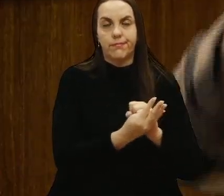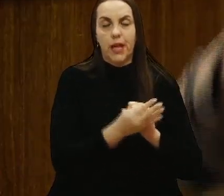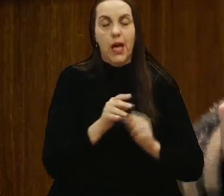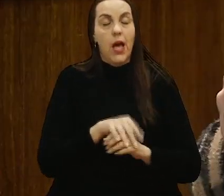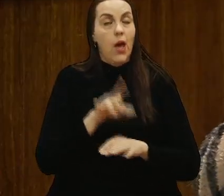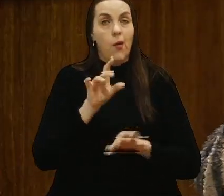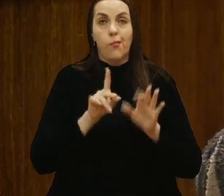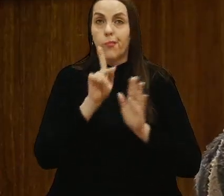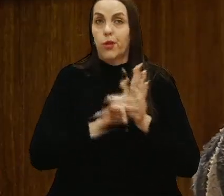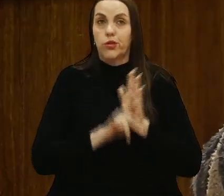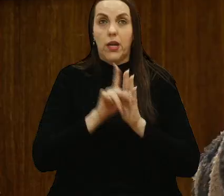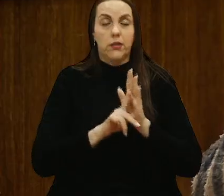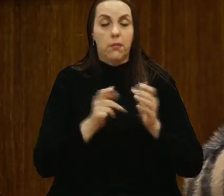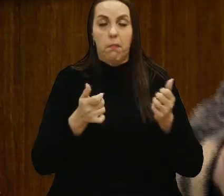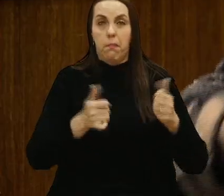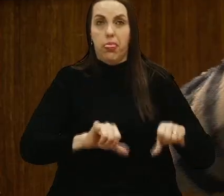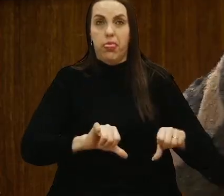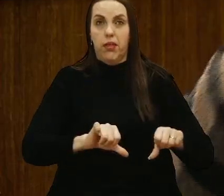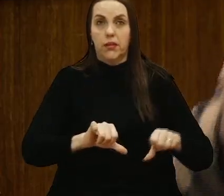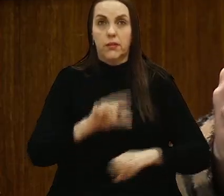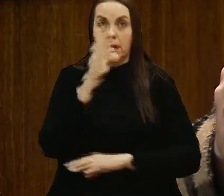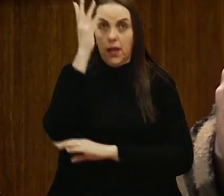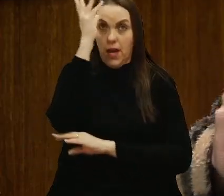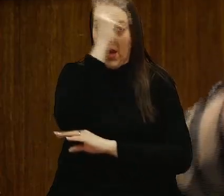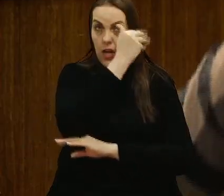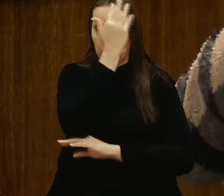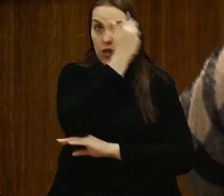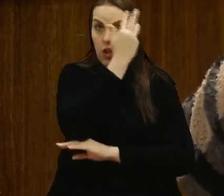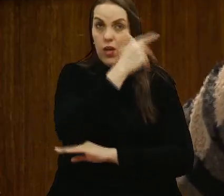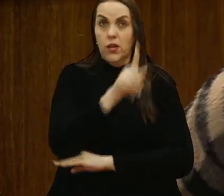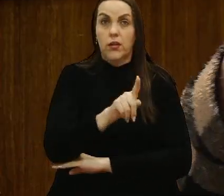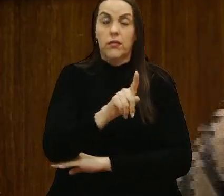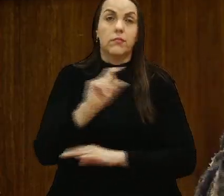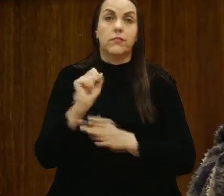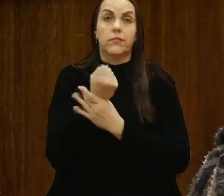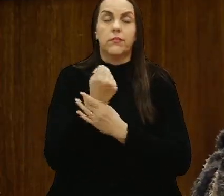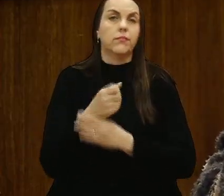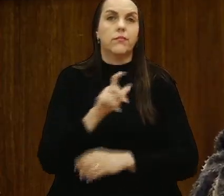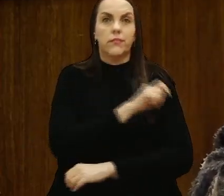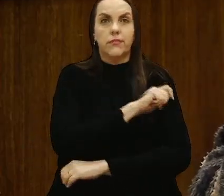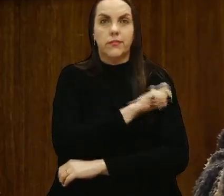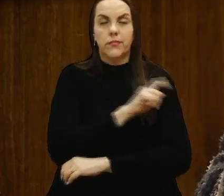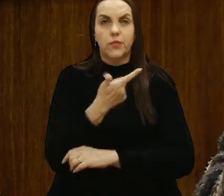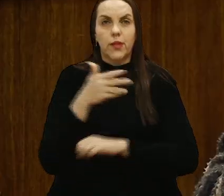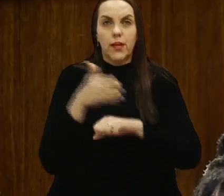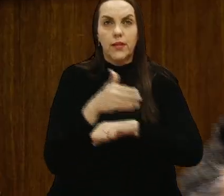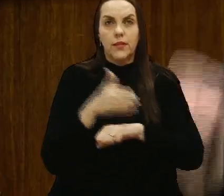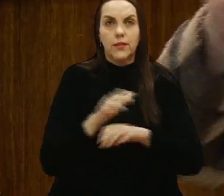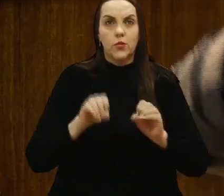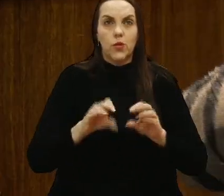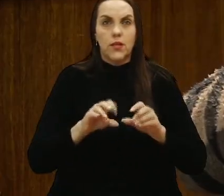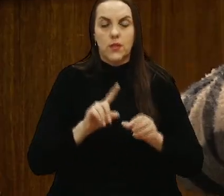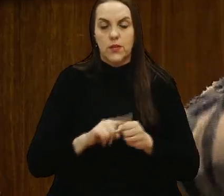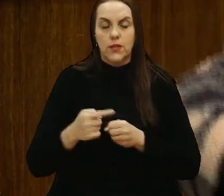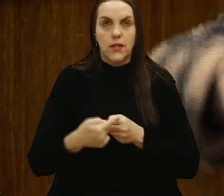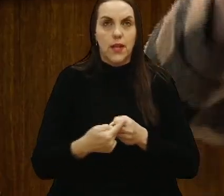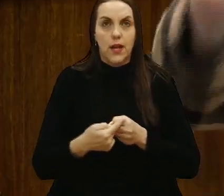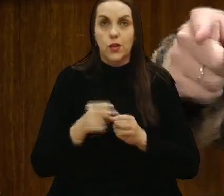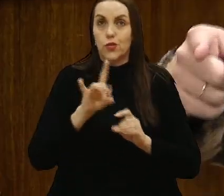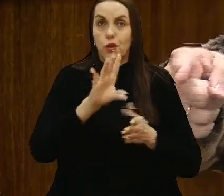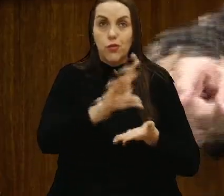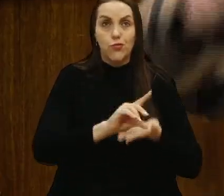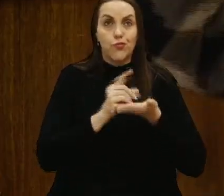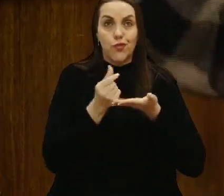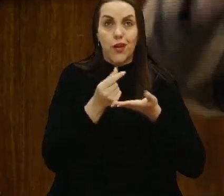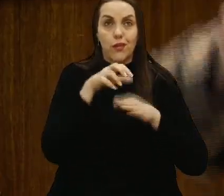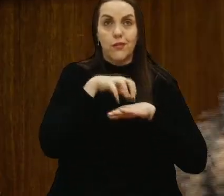sendo colocado em curso pelo prefeito Adiló para garantir que os estudantes não tenham acesso à educação no nosso município, porque simplesmente era pegar o dinheiro do transporte e